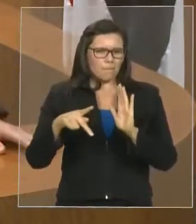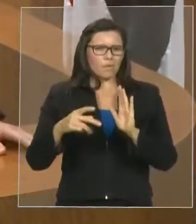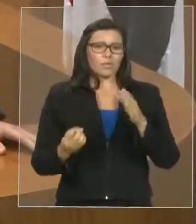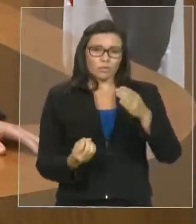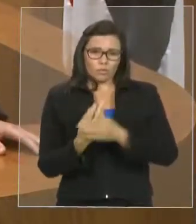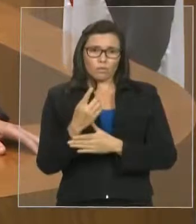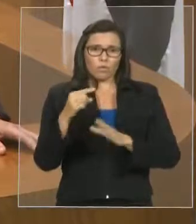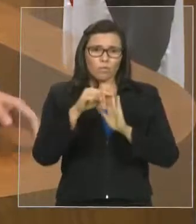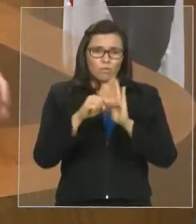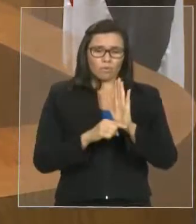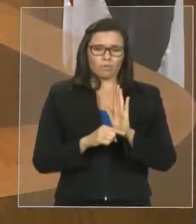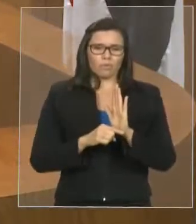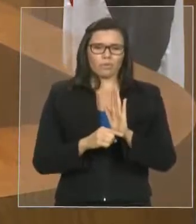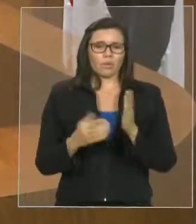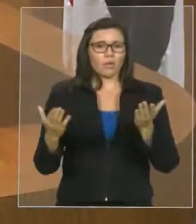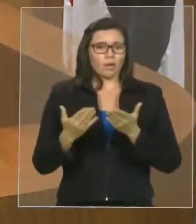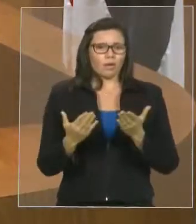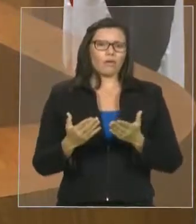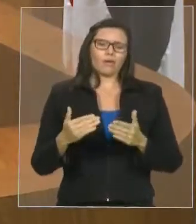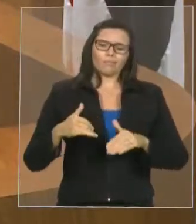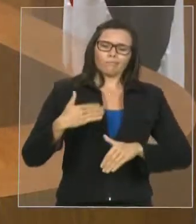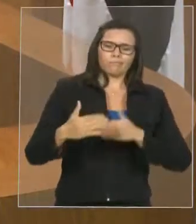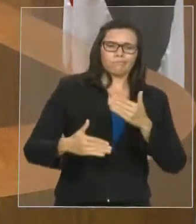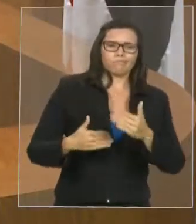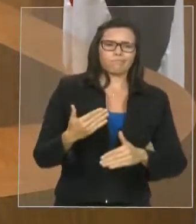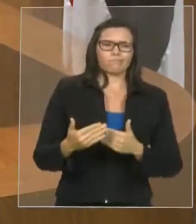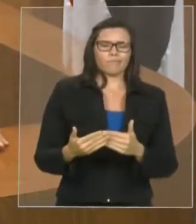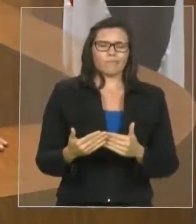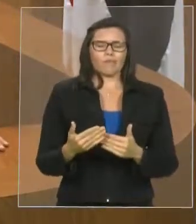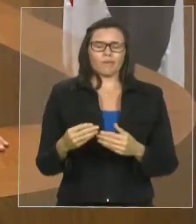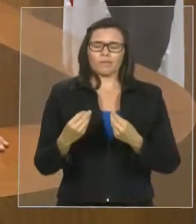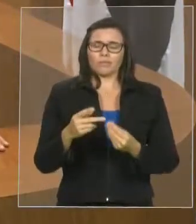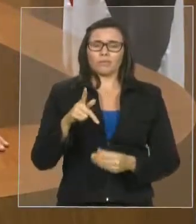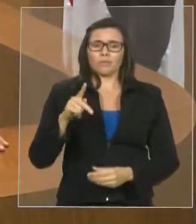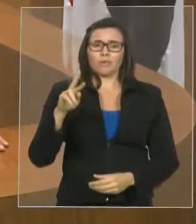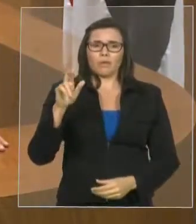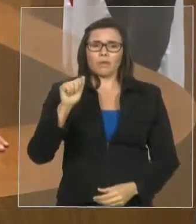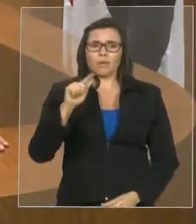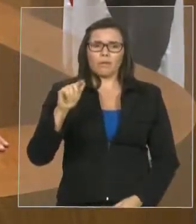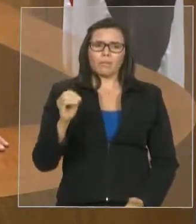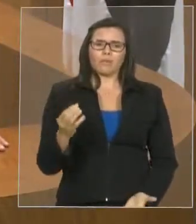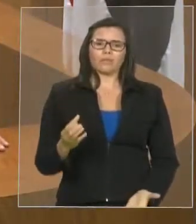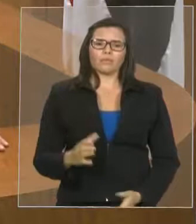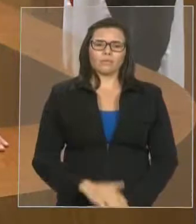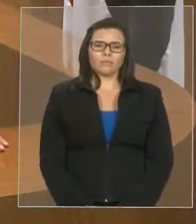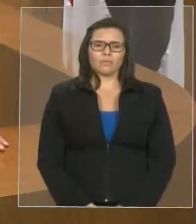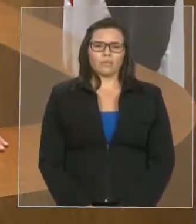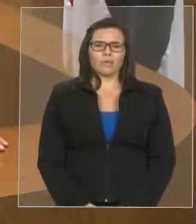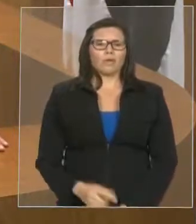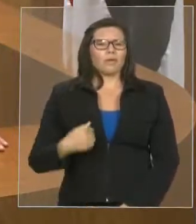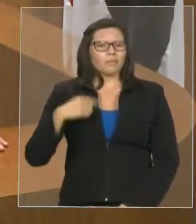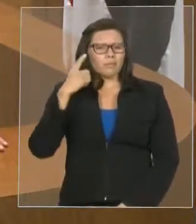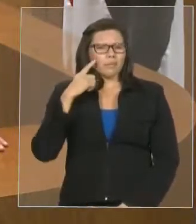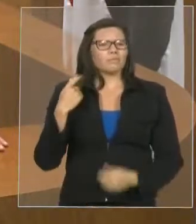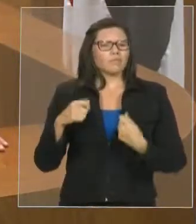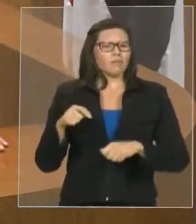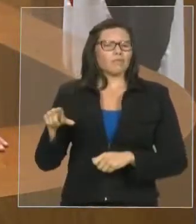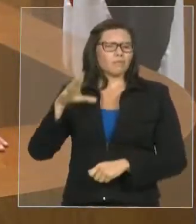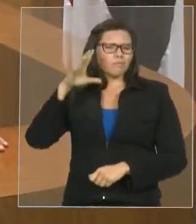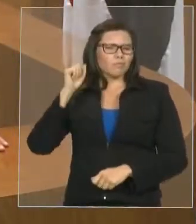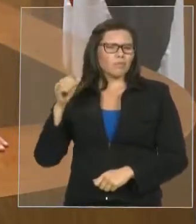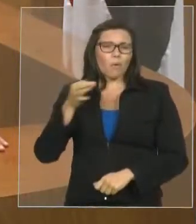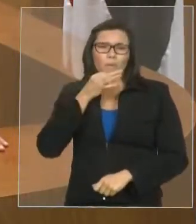sendo prorrogado, não poderia ter nenhum aperfeiçoamento a ser dado pelos micro e pequenos empresários do Maranhão?